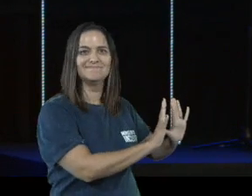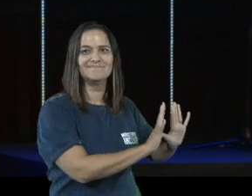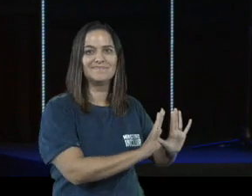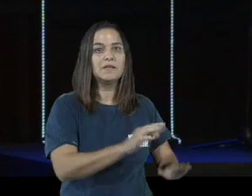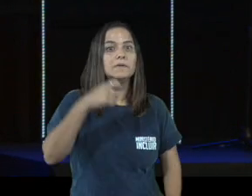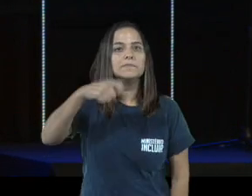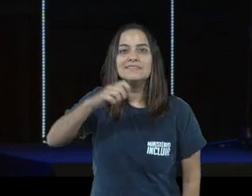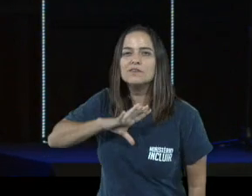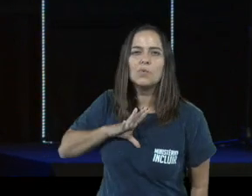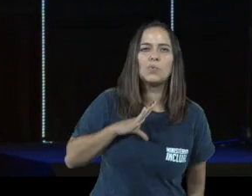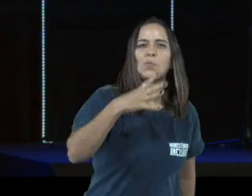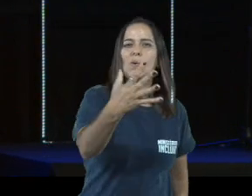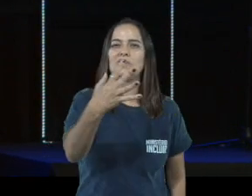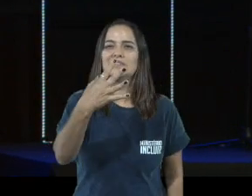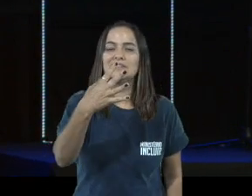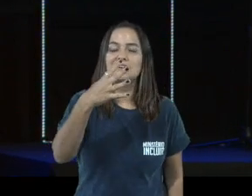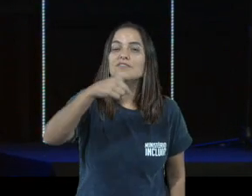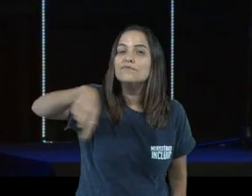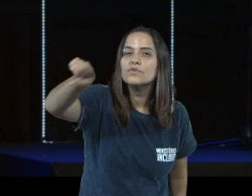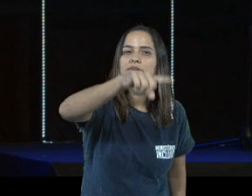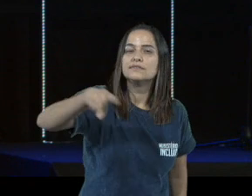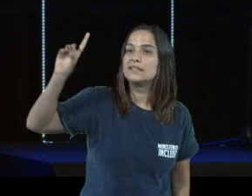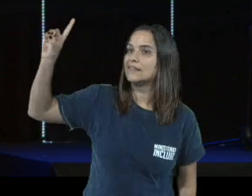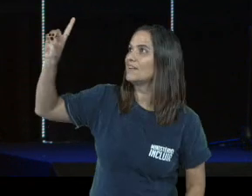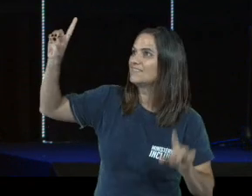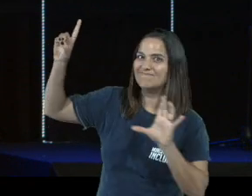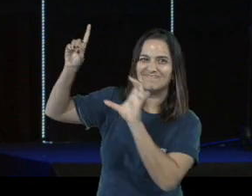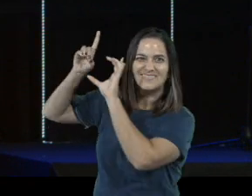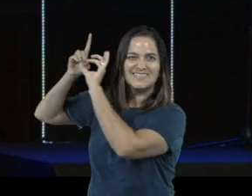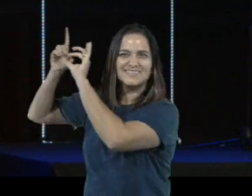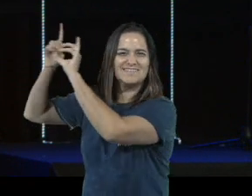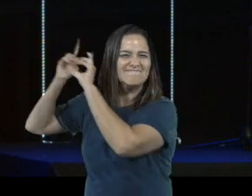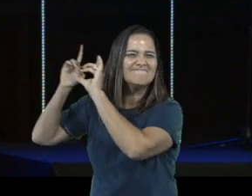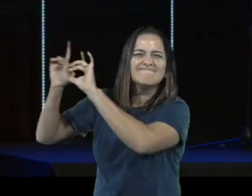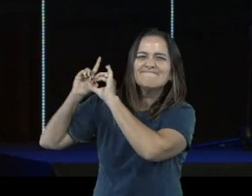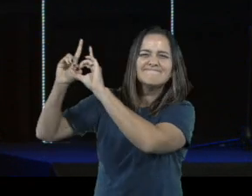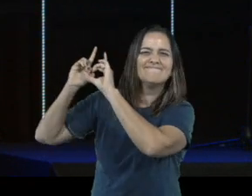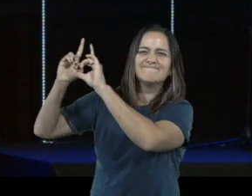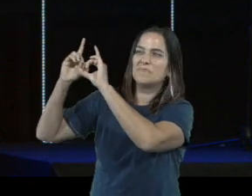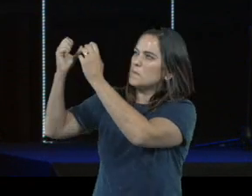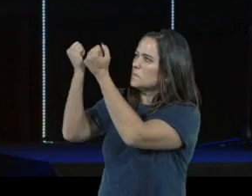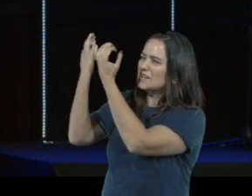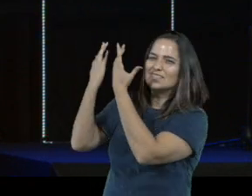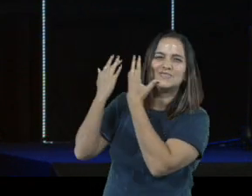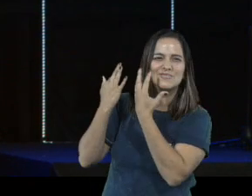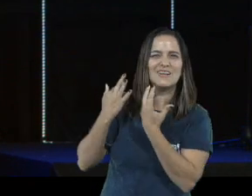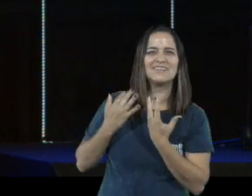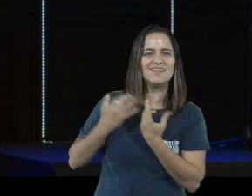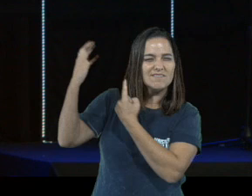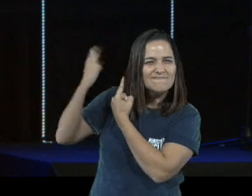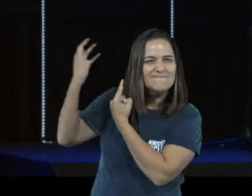se alguém mais dominado por Deus cheio de Deus e alguém transformador dos lugares onde você tem ação